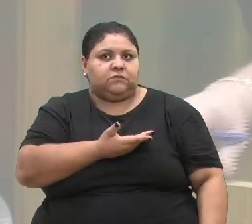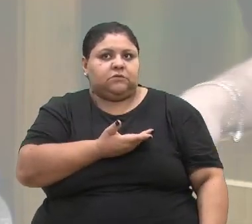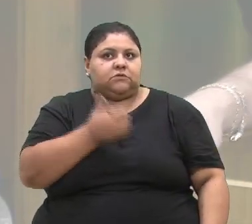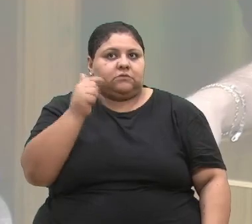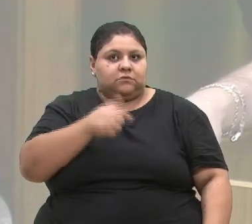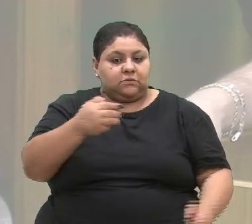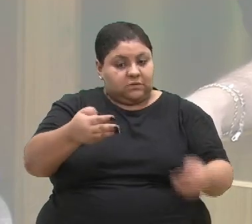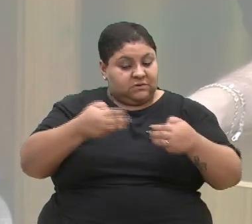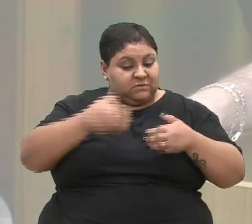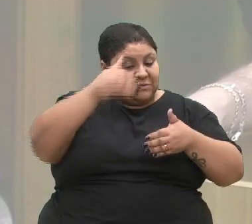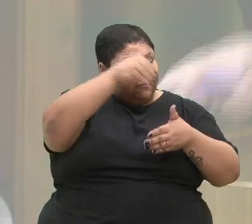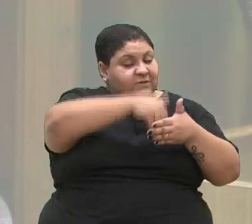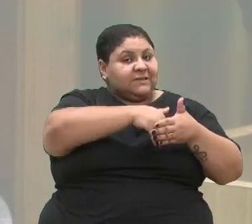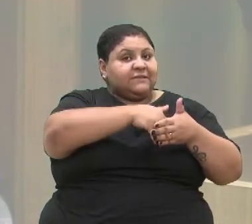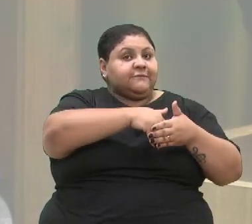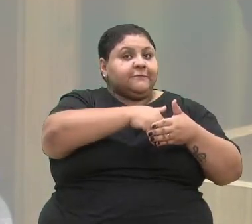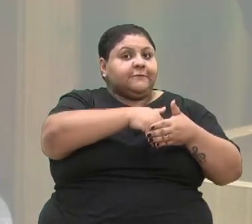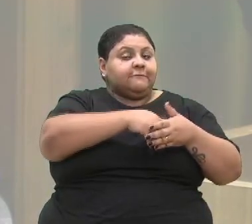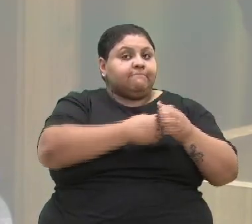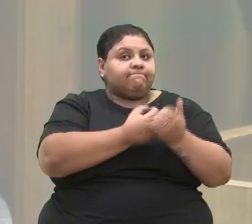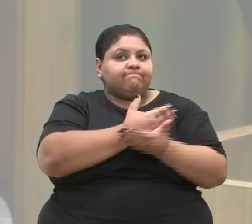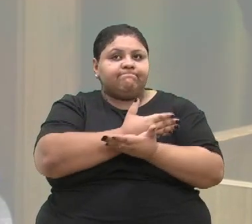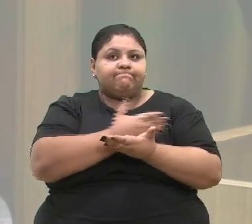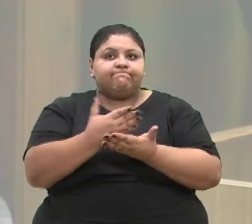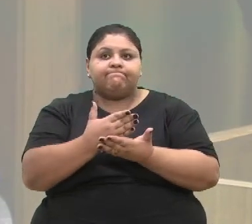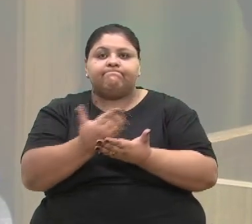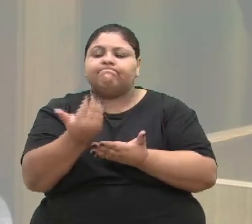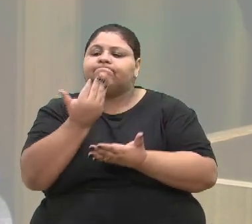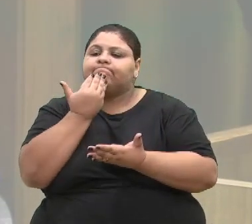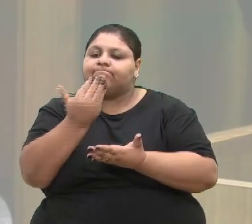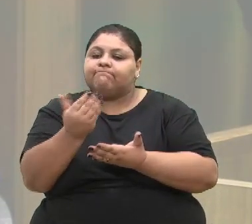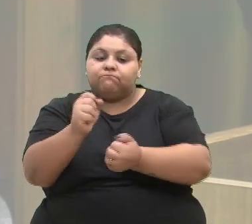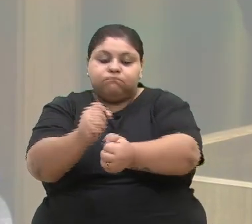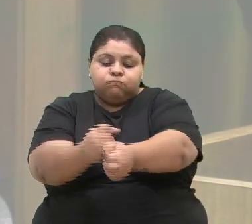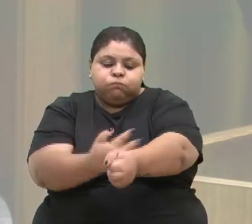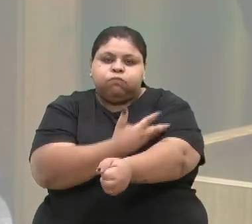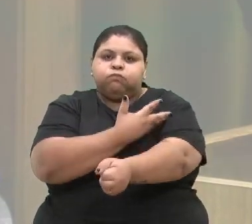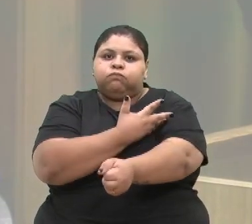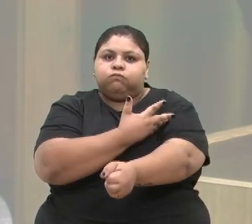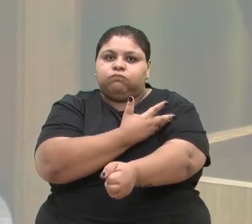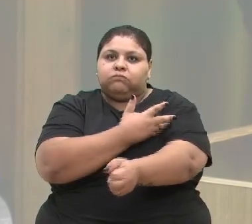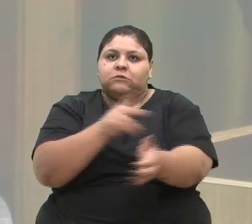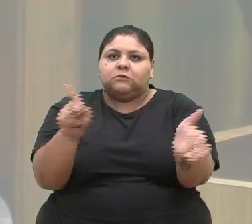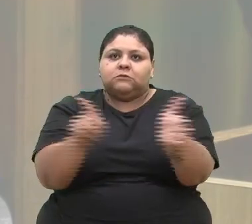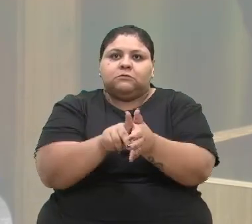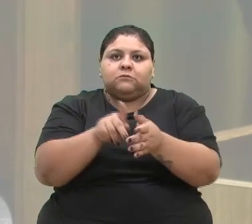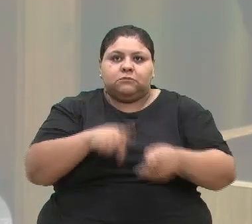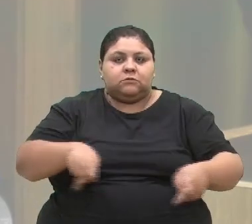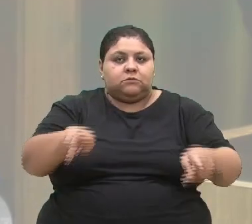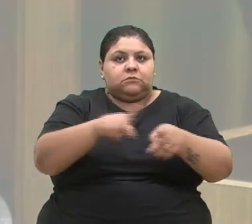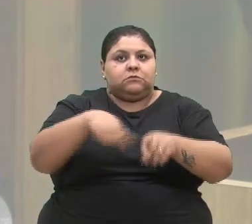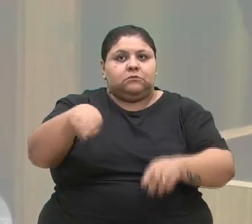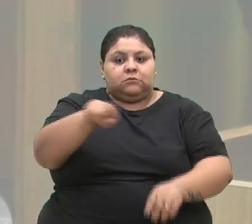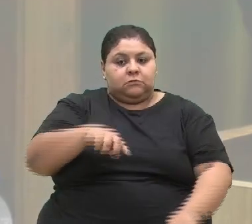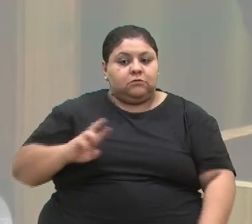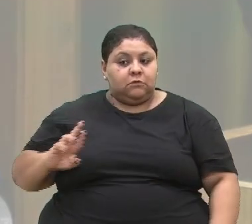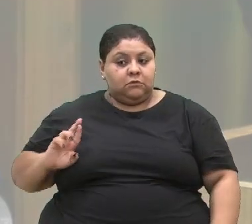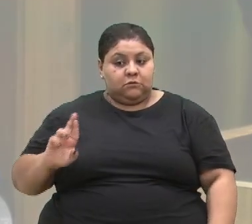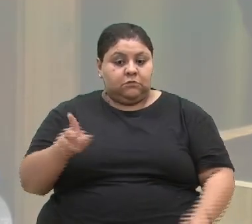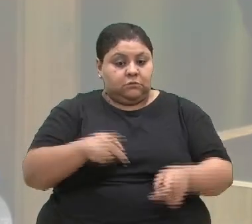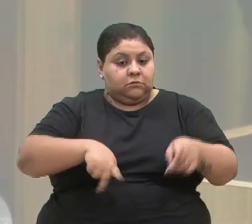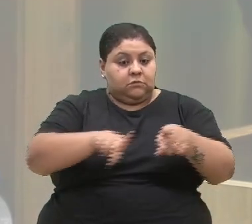mas marca o posicionamento desta casa e marca a pressão que ela, por ser um documento